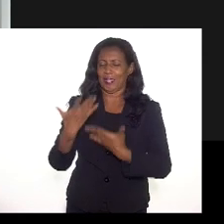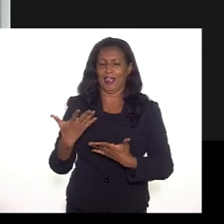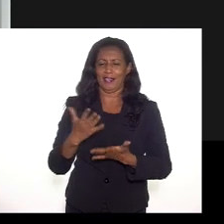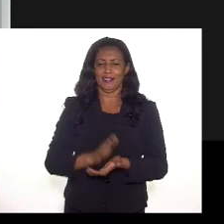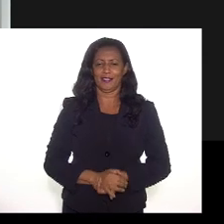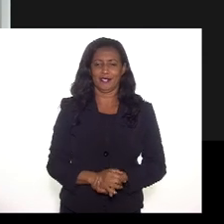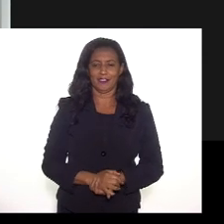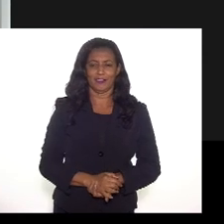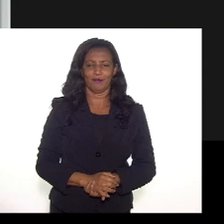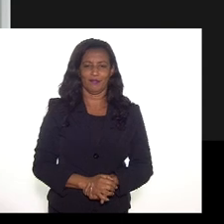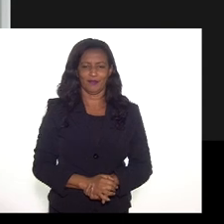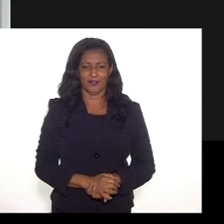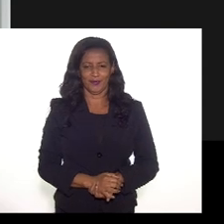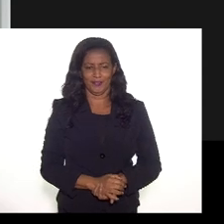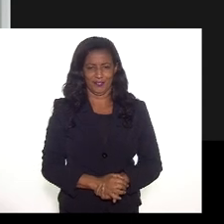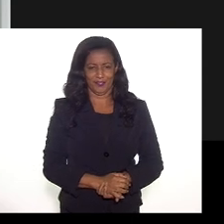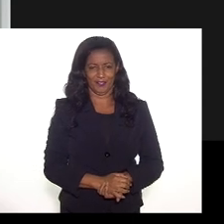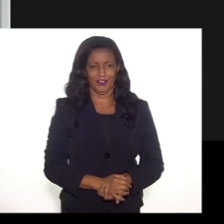dito.